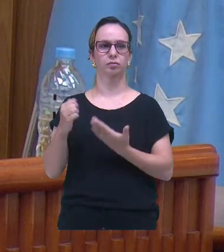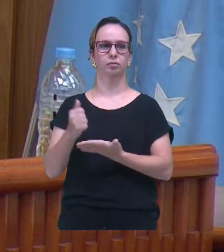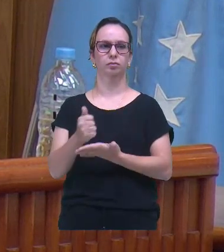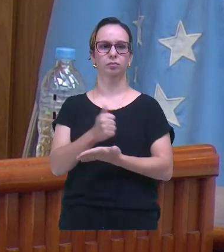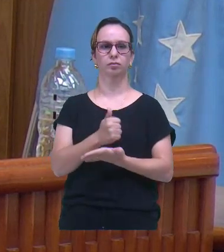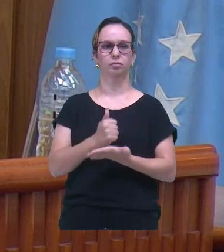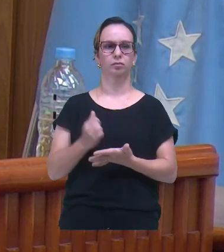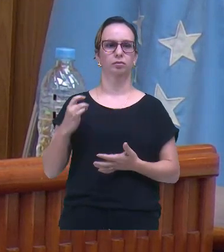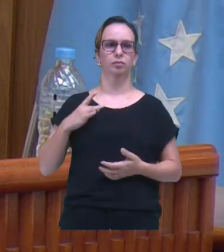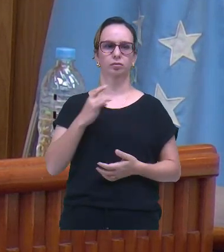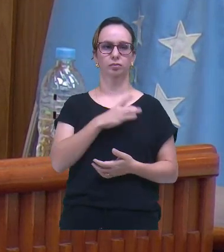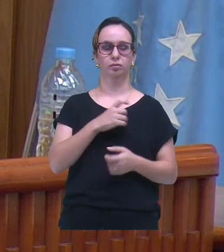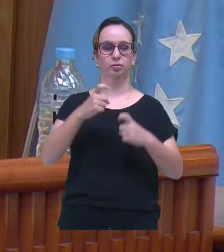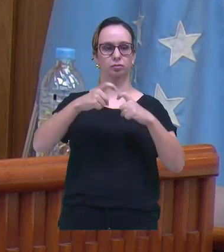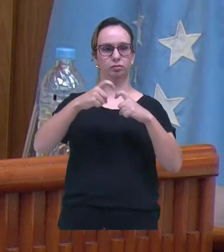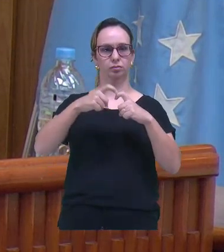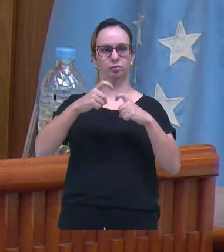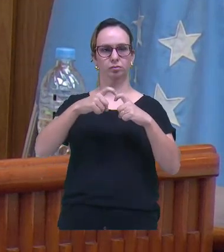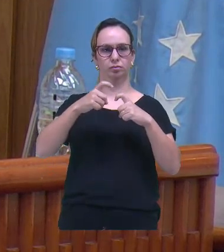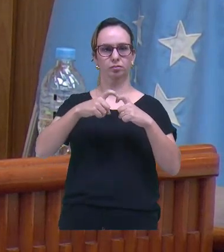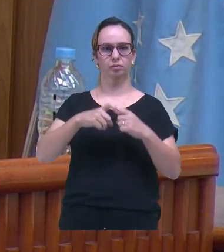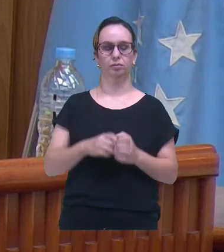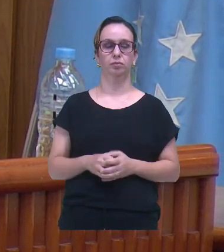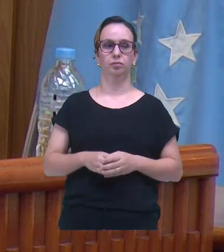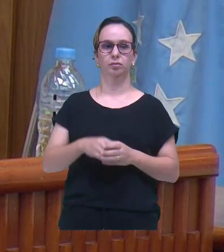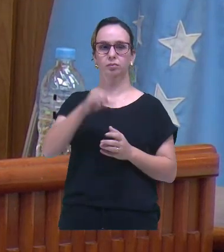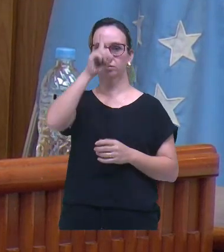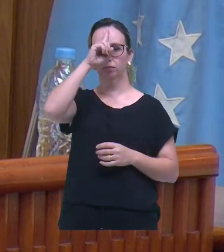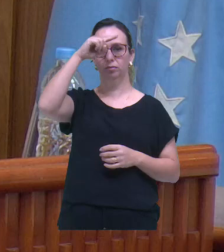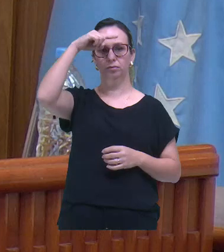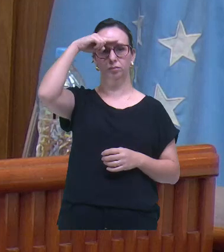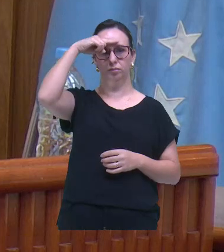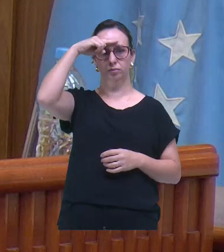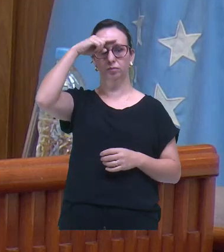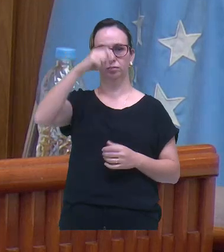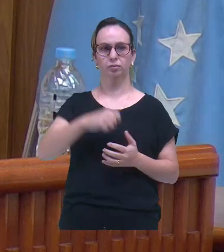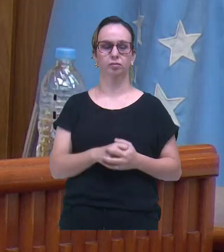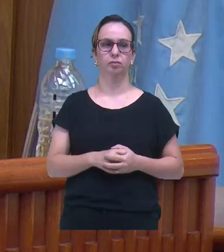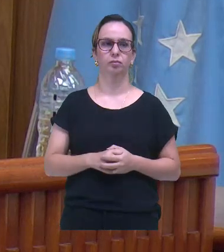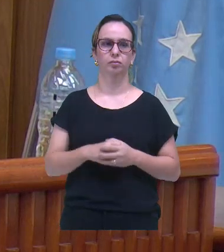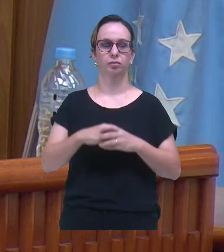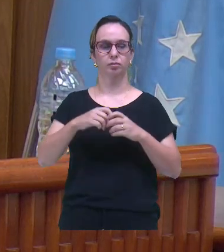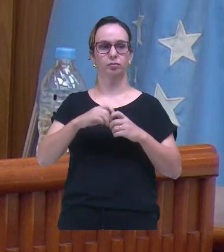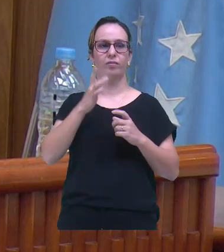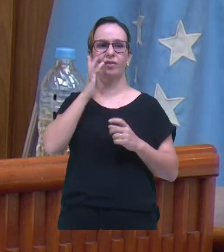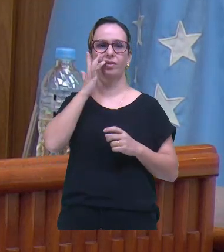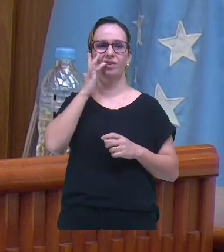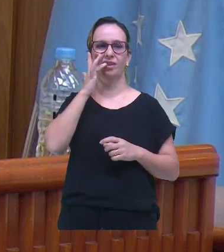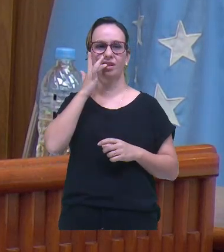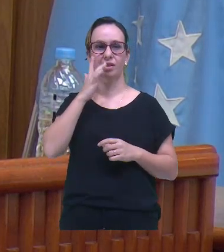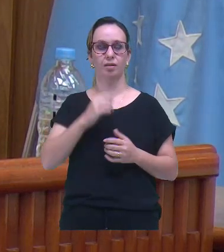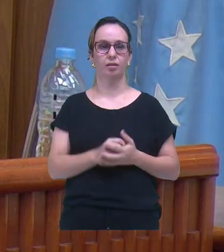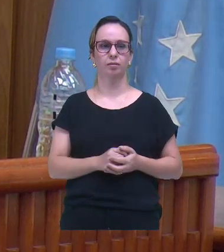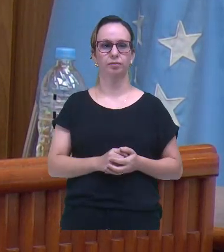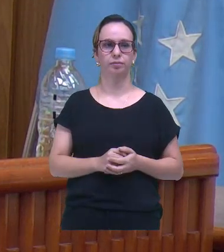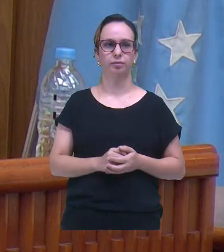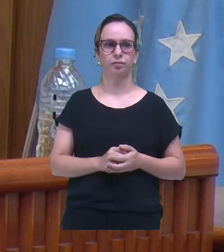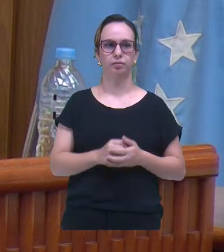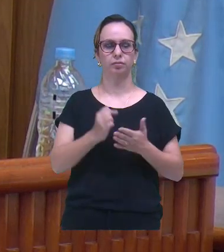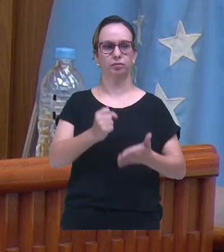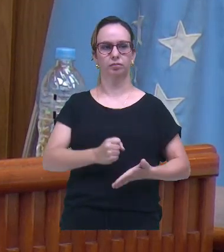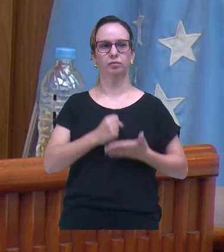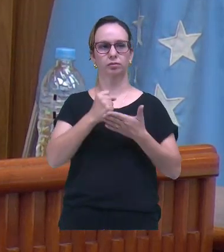enfermeiros, fisioterapeutas, auxiliares e técnicos de enfermagem, os colaboradores envolvidos na área administrativa